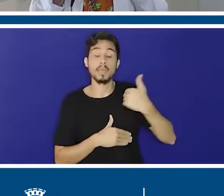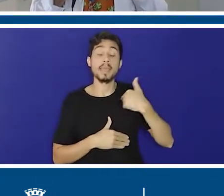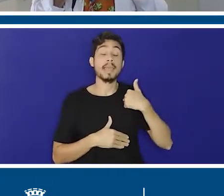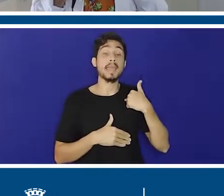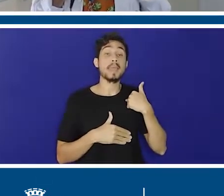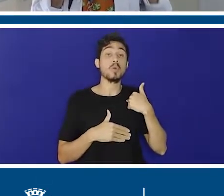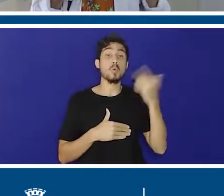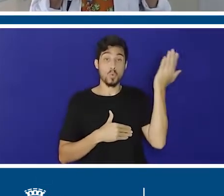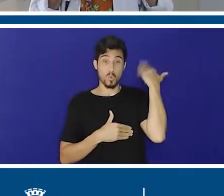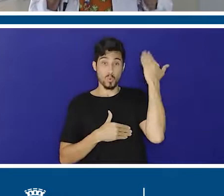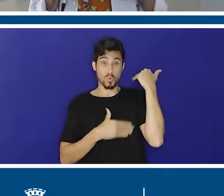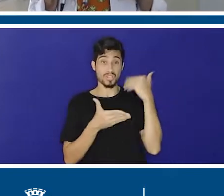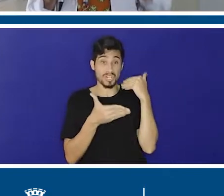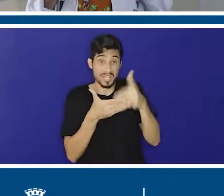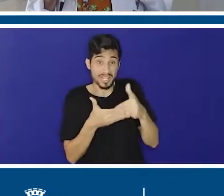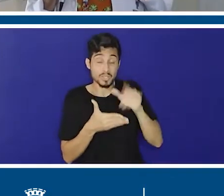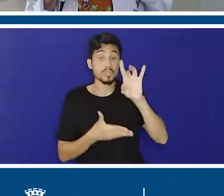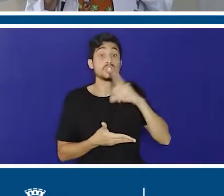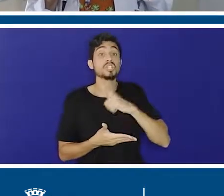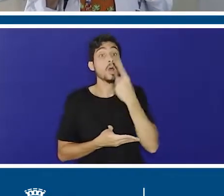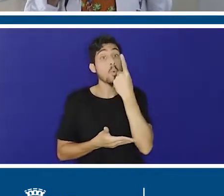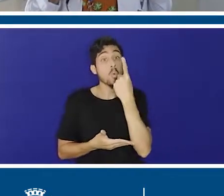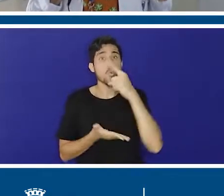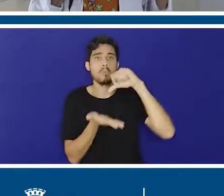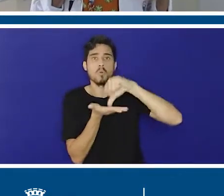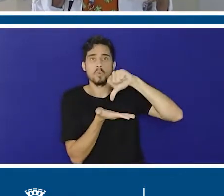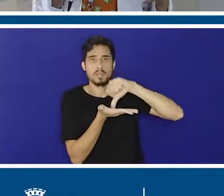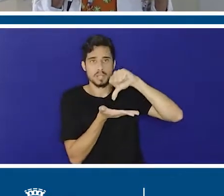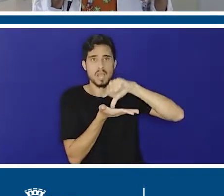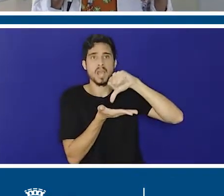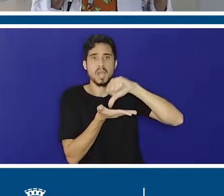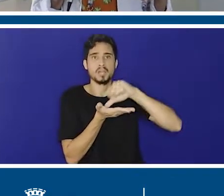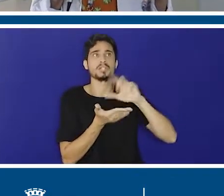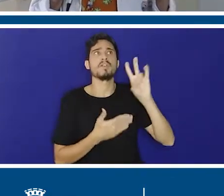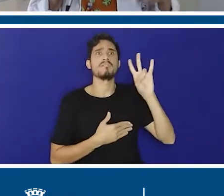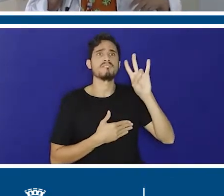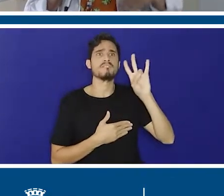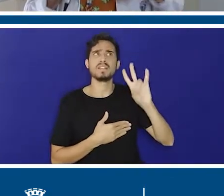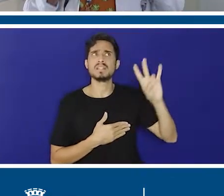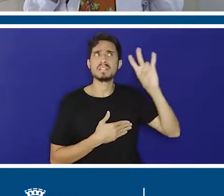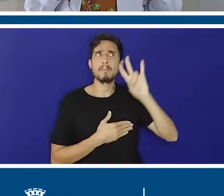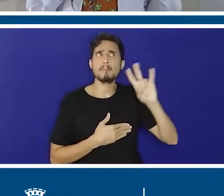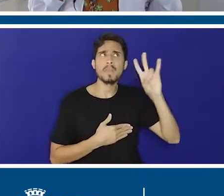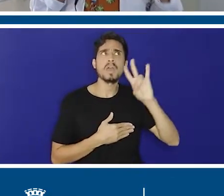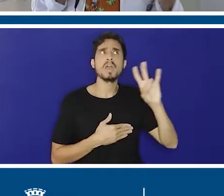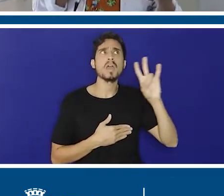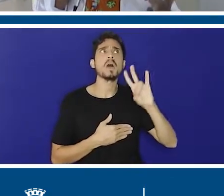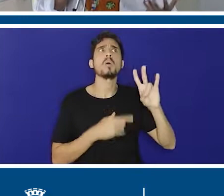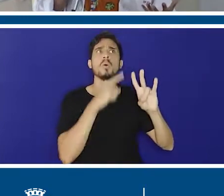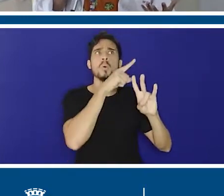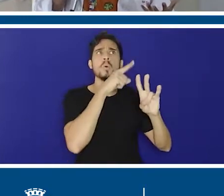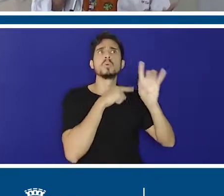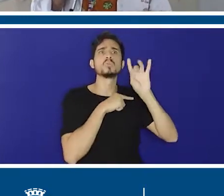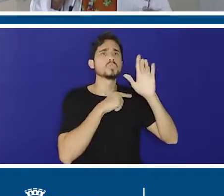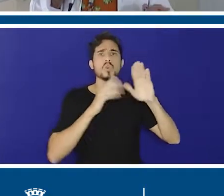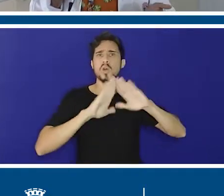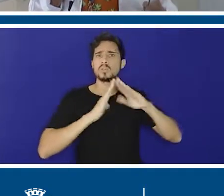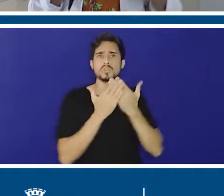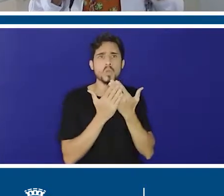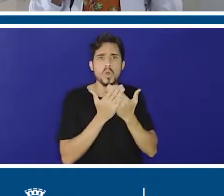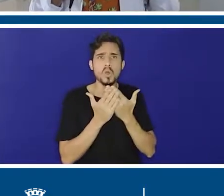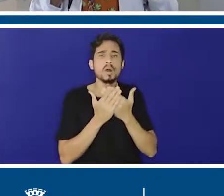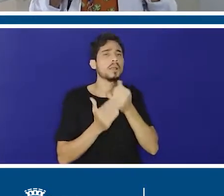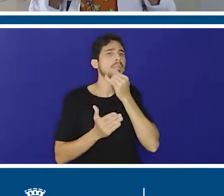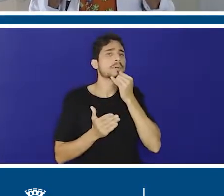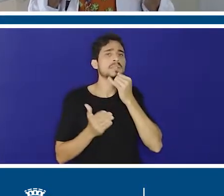tinha uma unidade, quando eu cheguei aqui, a gente só tinha o Vila Isabel, ainda era lar escola, né?